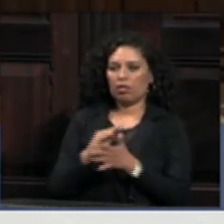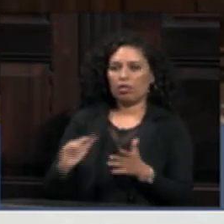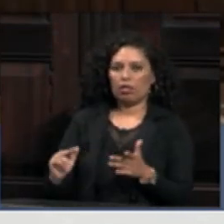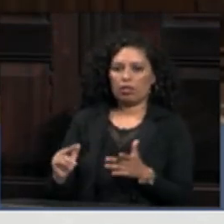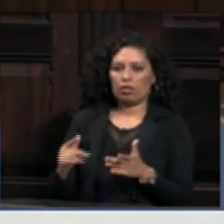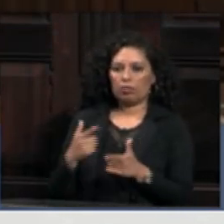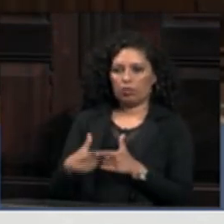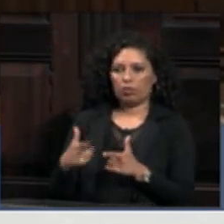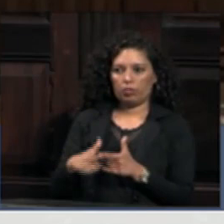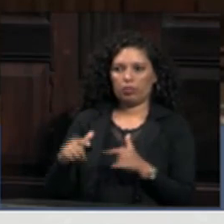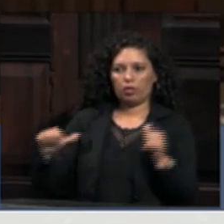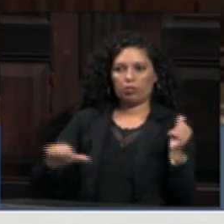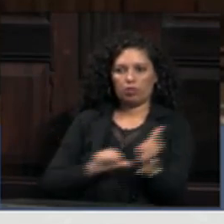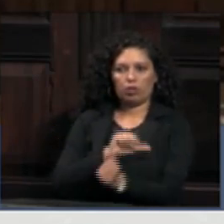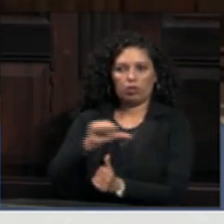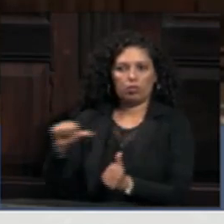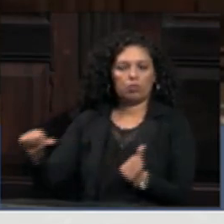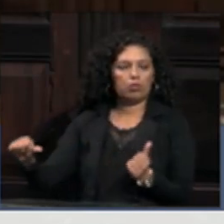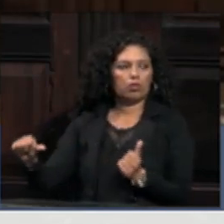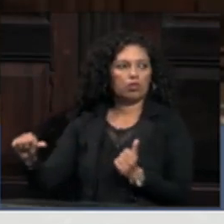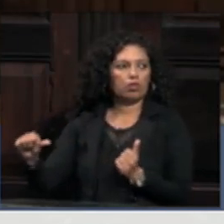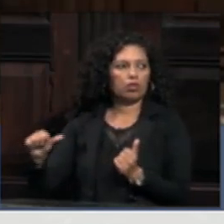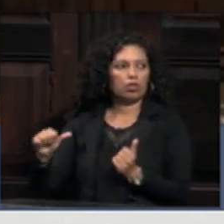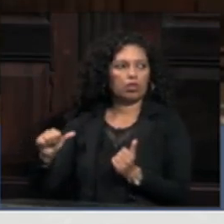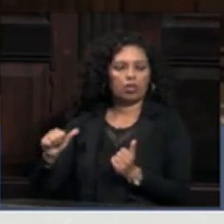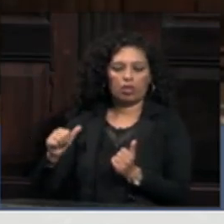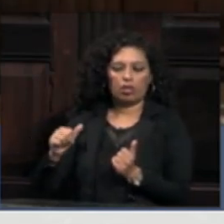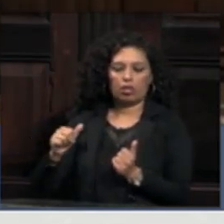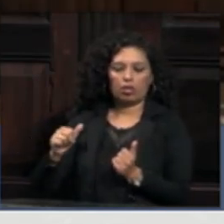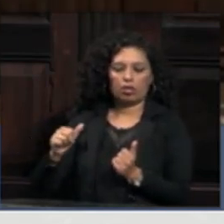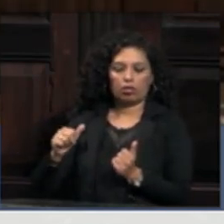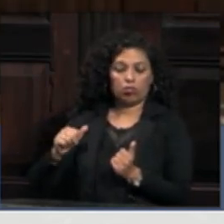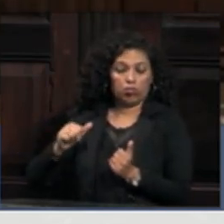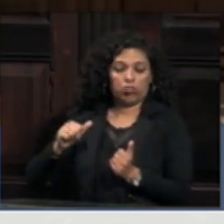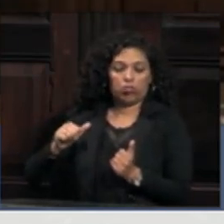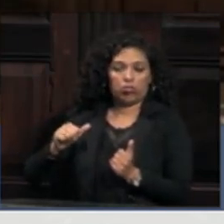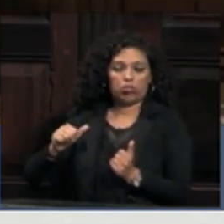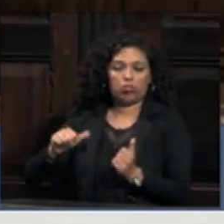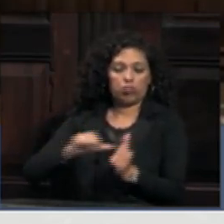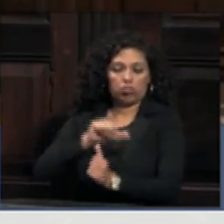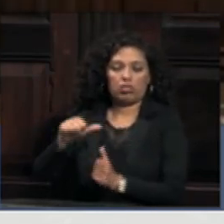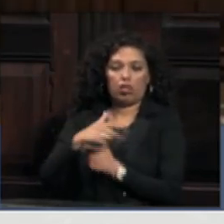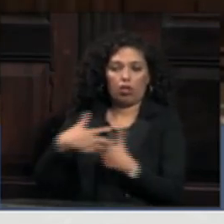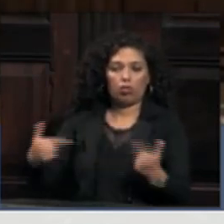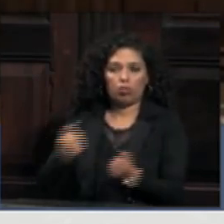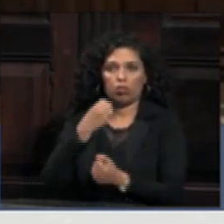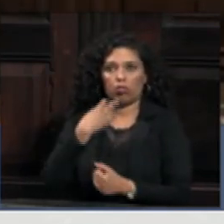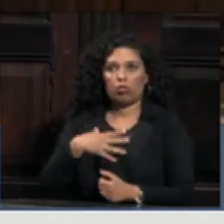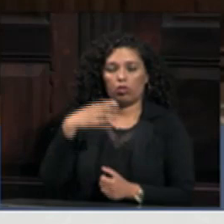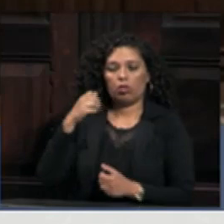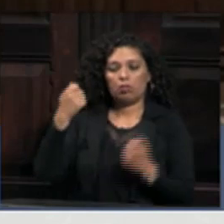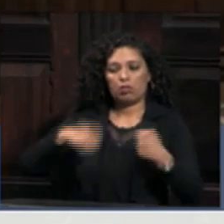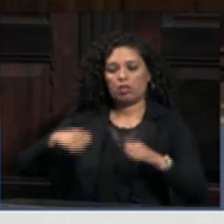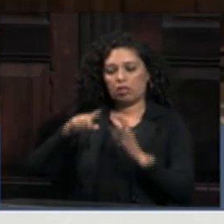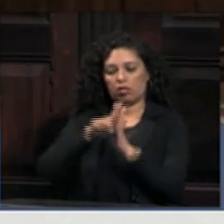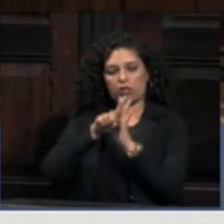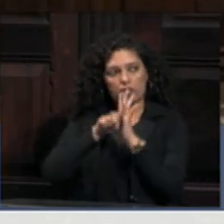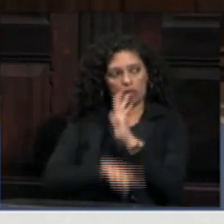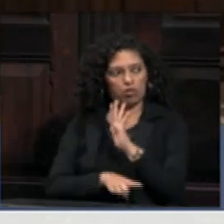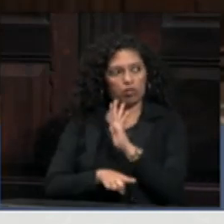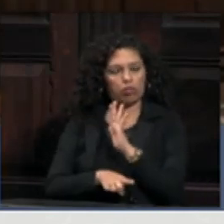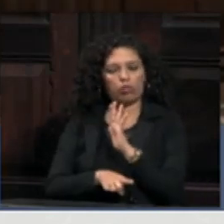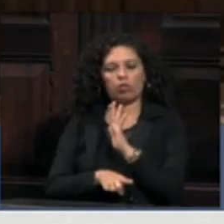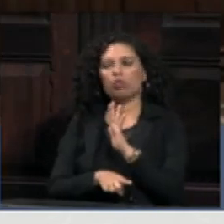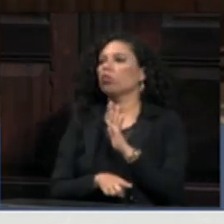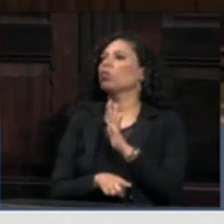e transformar num ciclo virtuoso, é você diminuir a carga